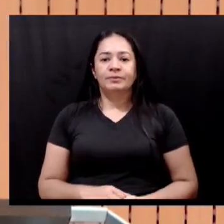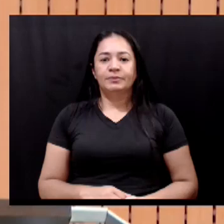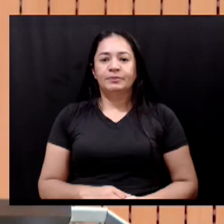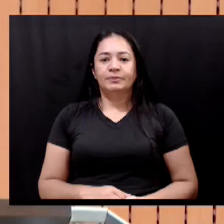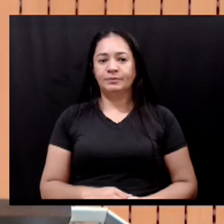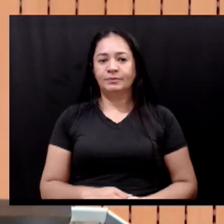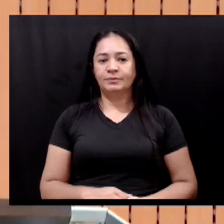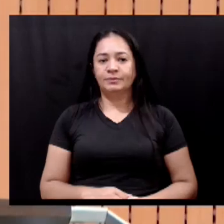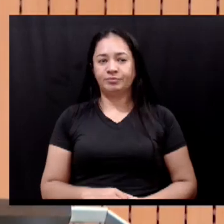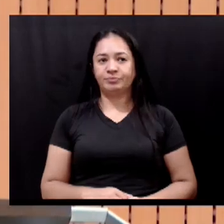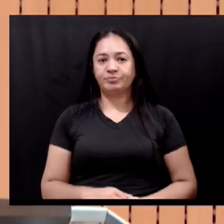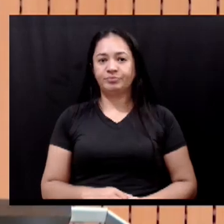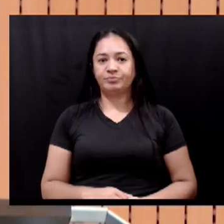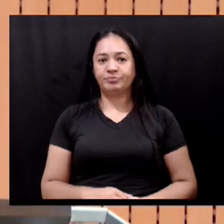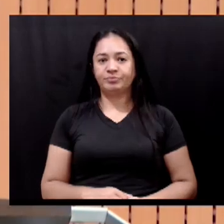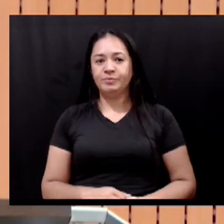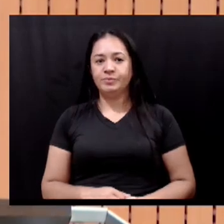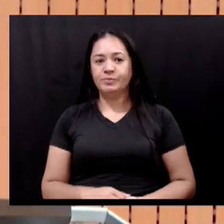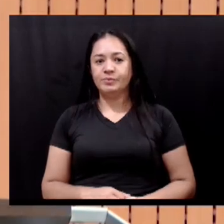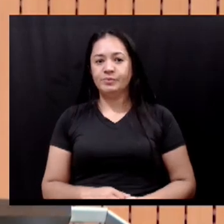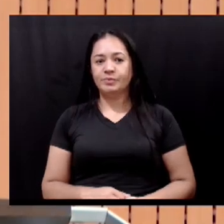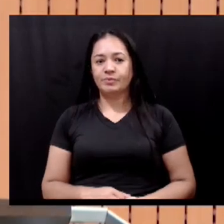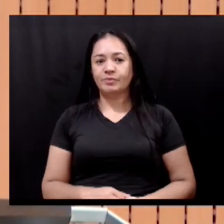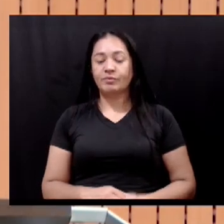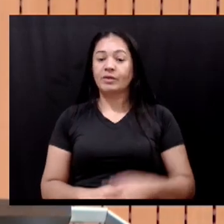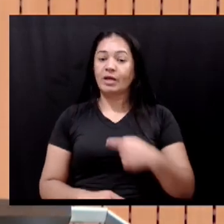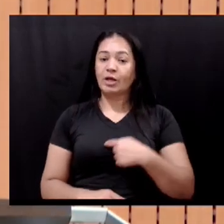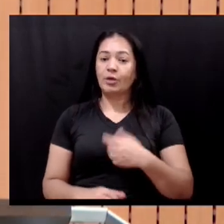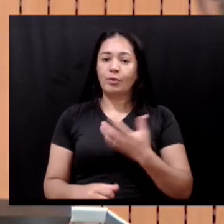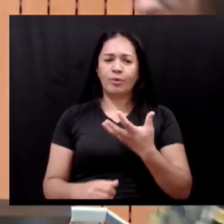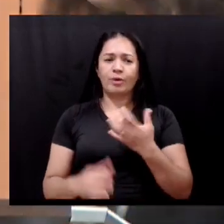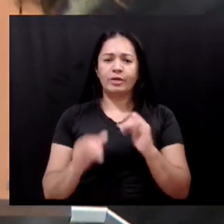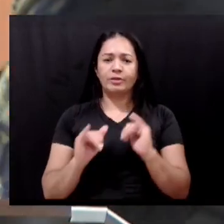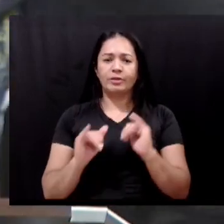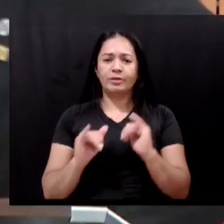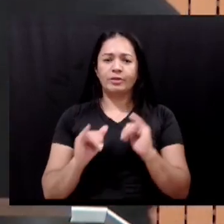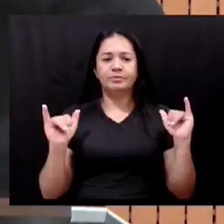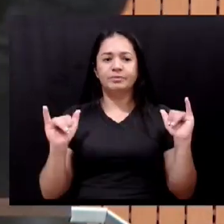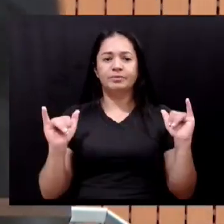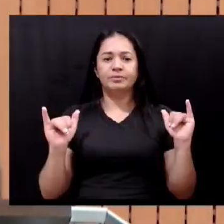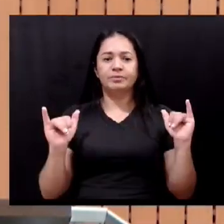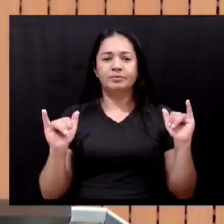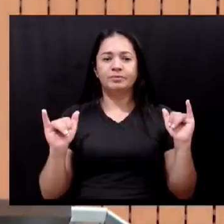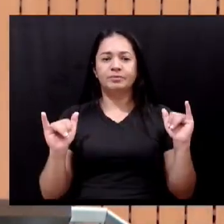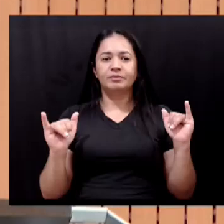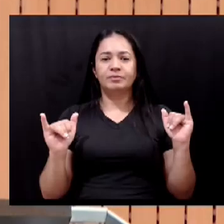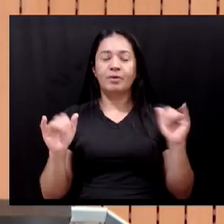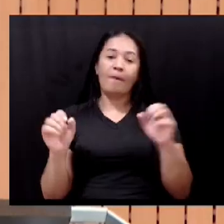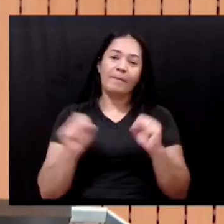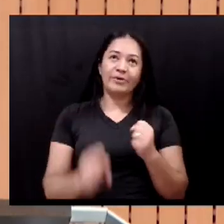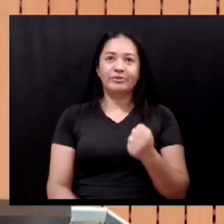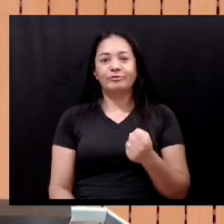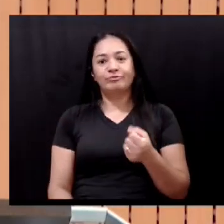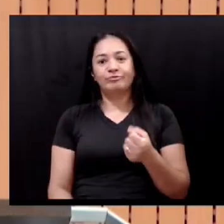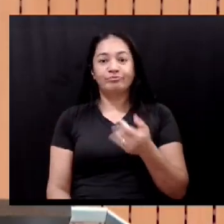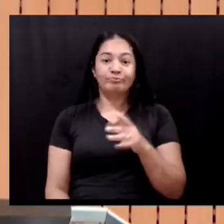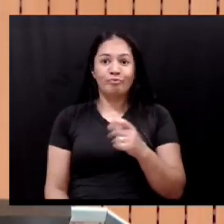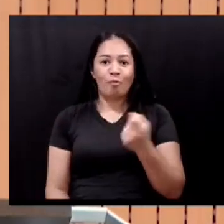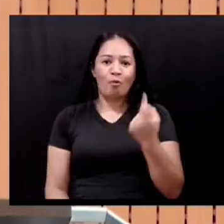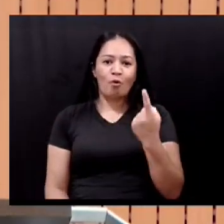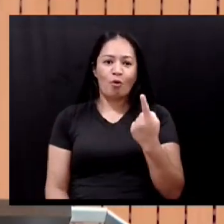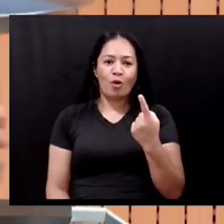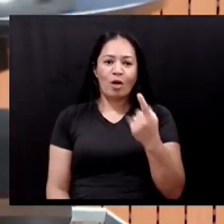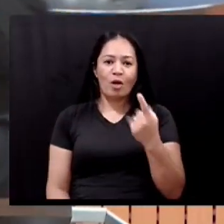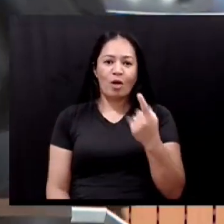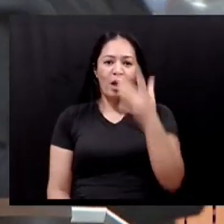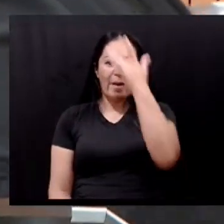Eu quero dizer, e pode ser estranho, quem está aqui diante de